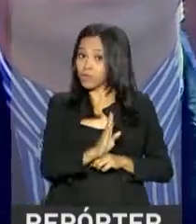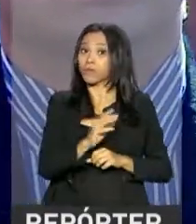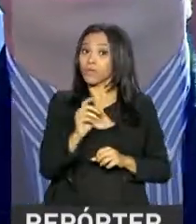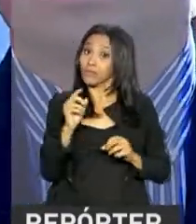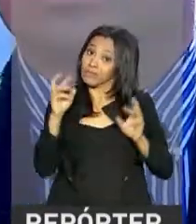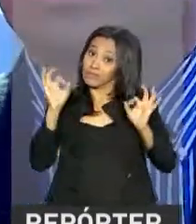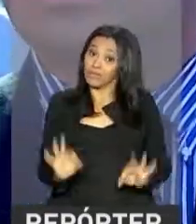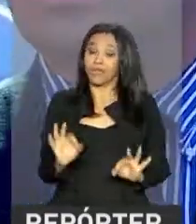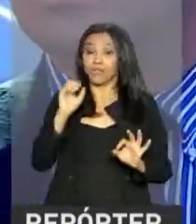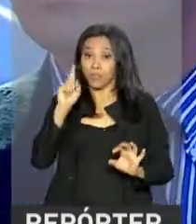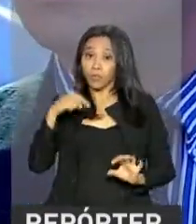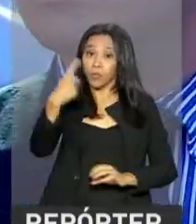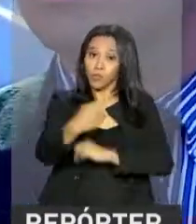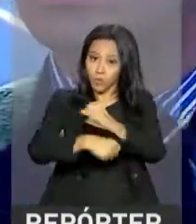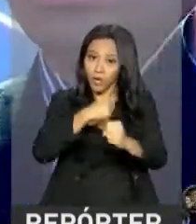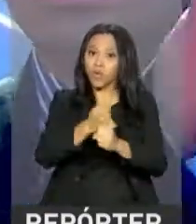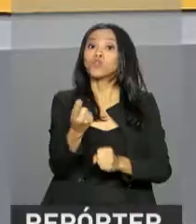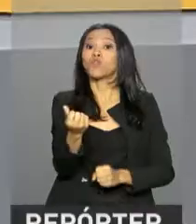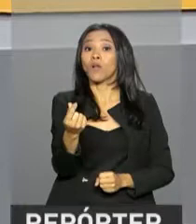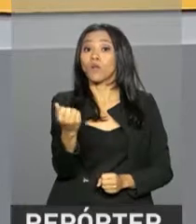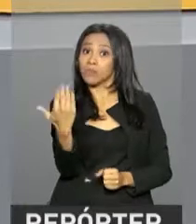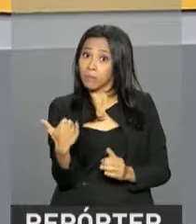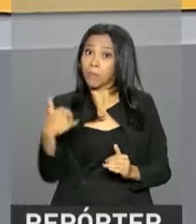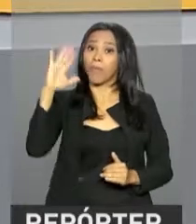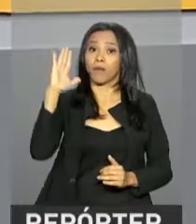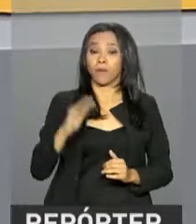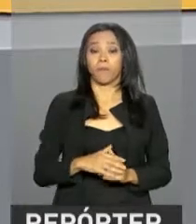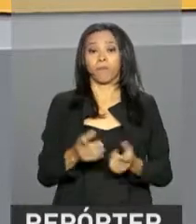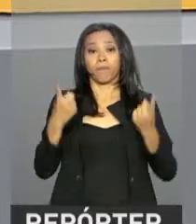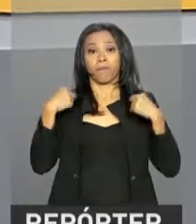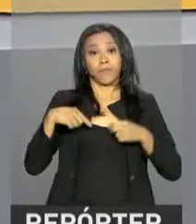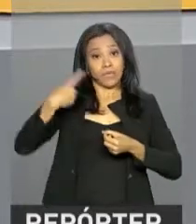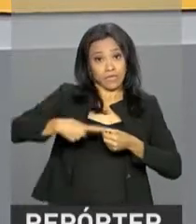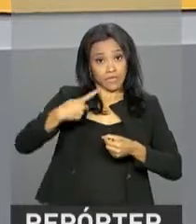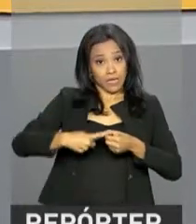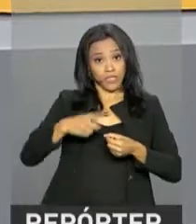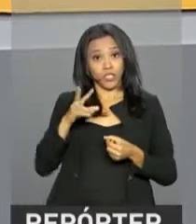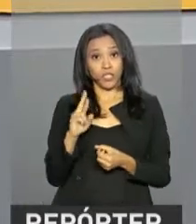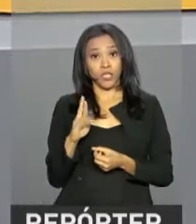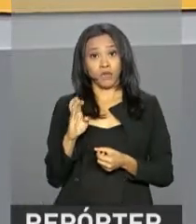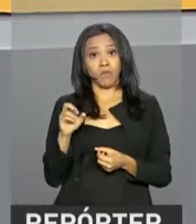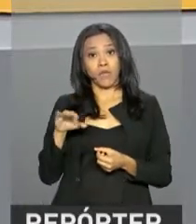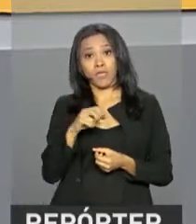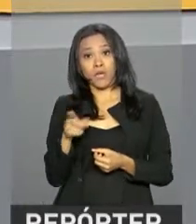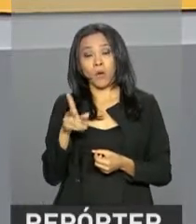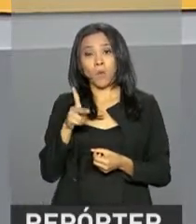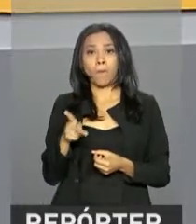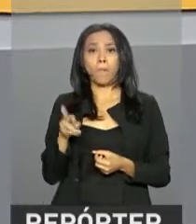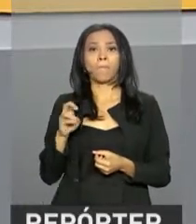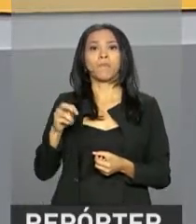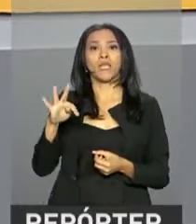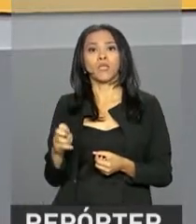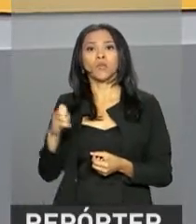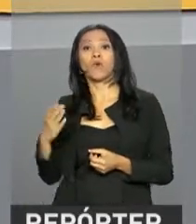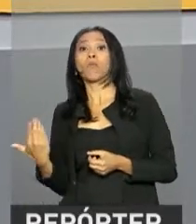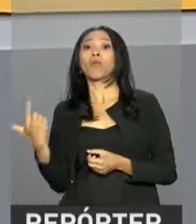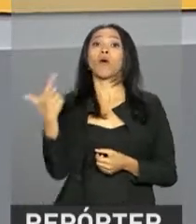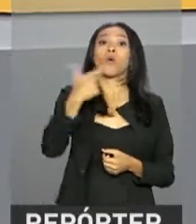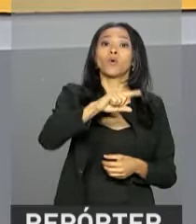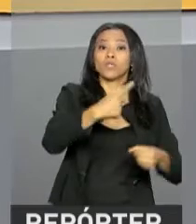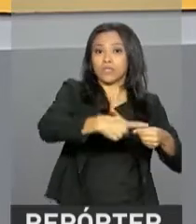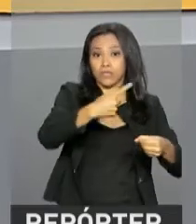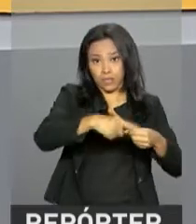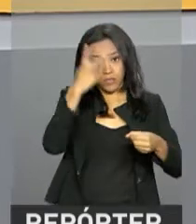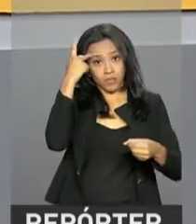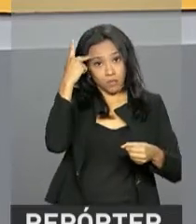vem ainda os valores serão muito maiores. De Ribeirão Preto, o presidente Michel Temer segue agora para Barretos, também interior de